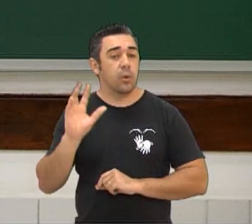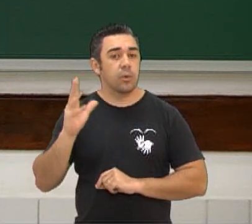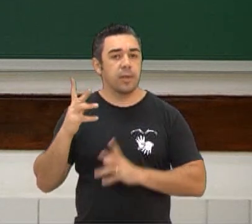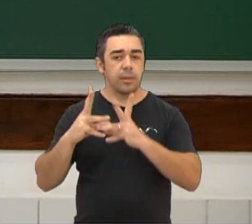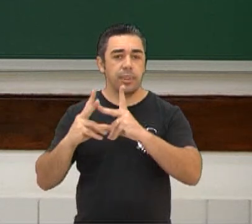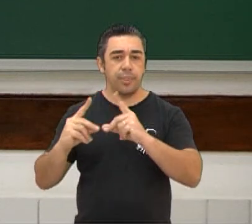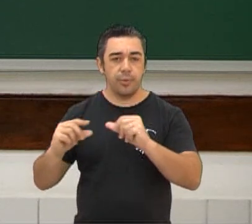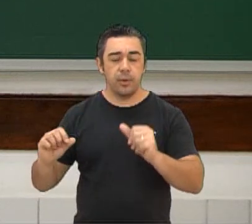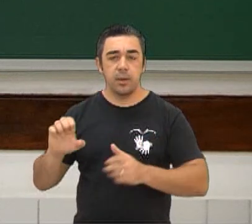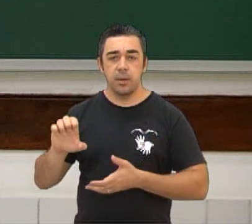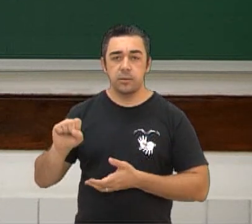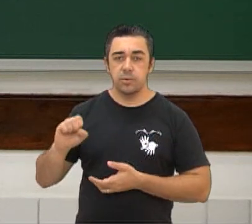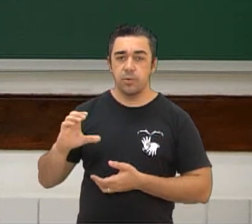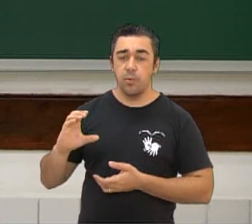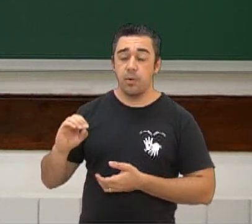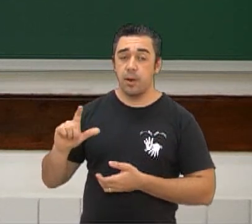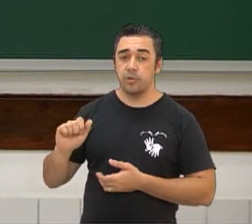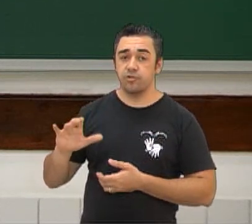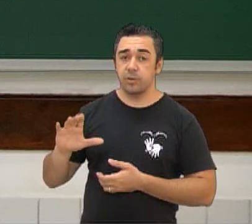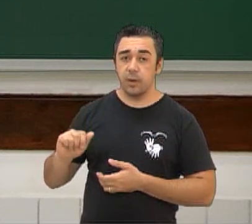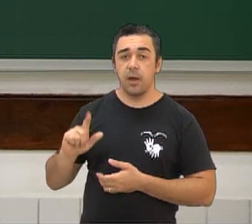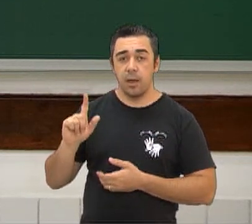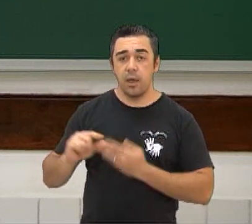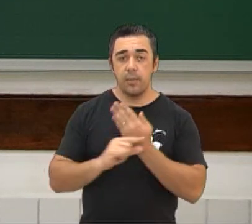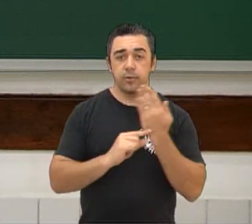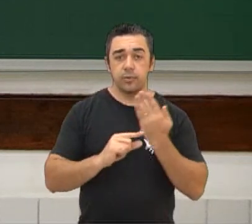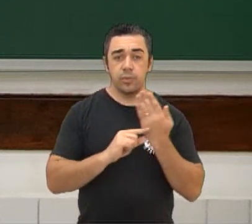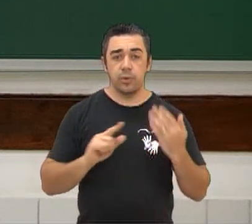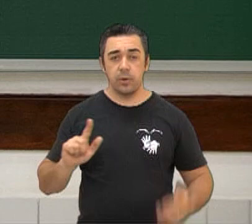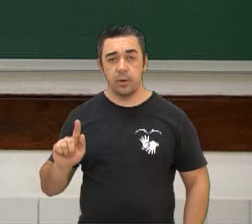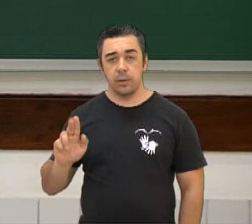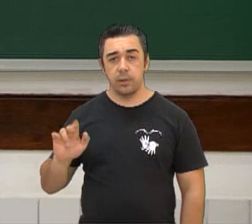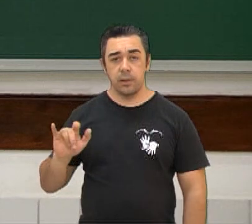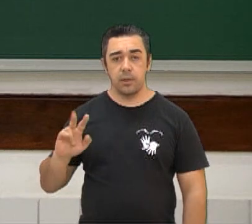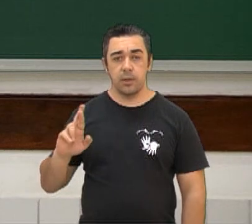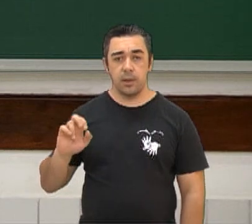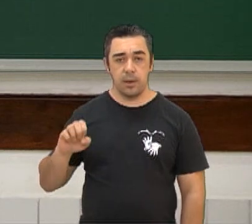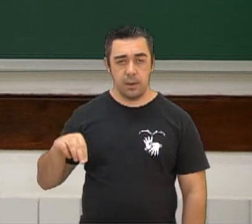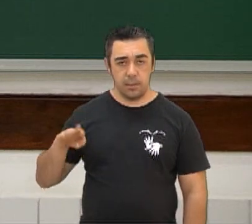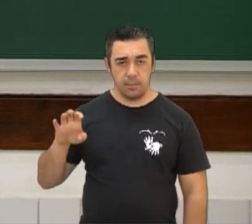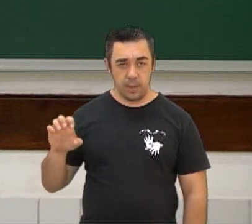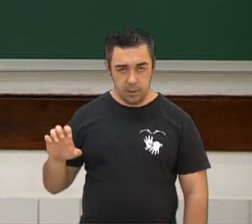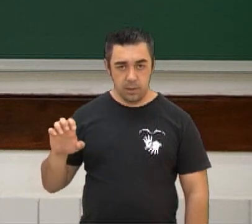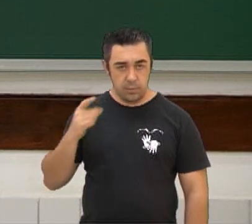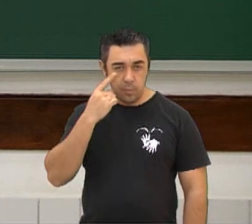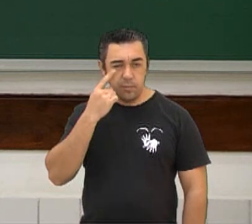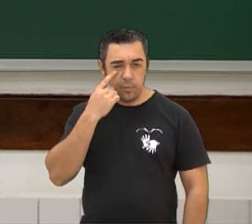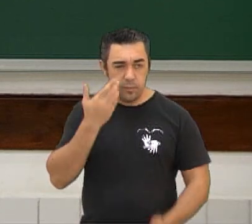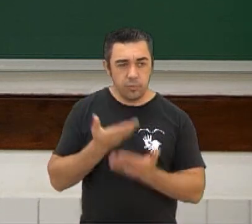da escolástica é o Guilherme de Ockham. Vamos ver um pouco mais sobre ele.